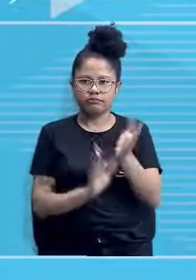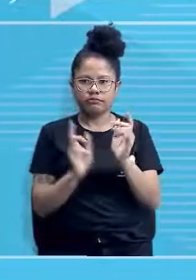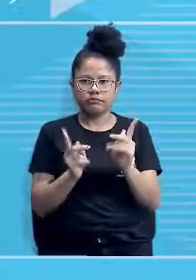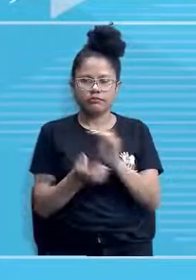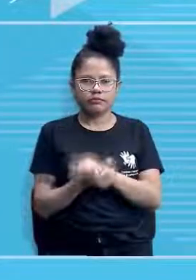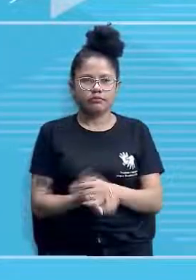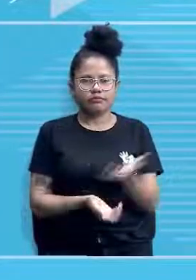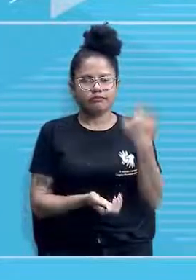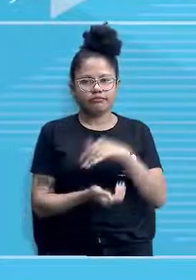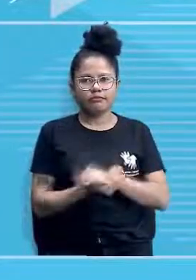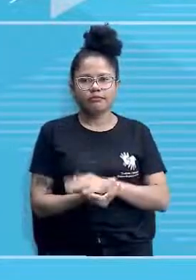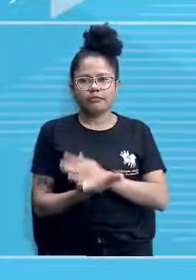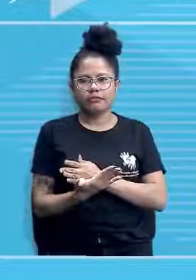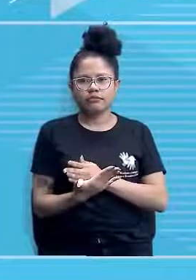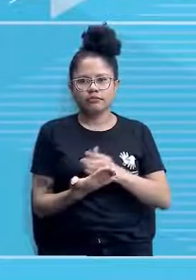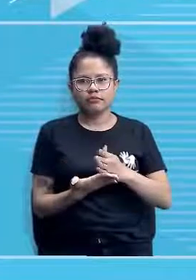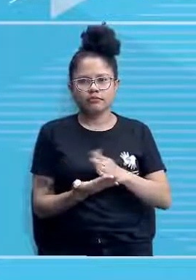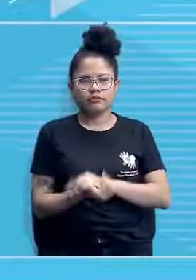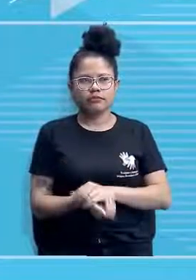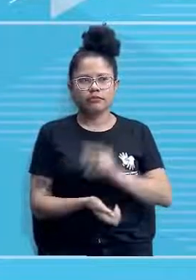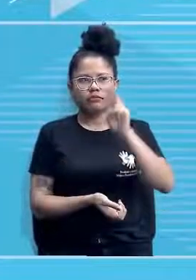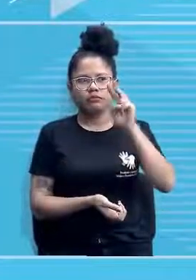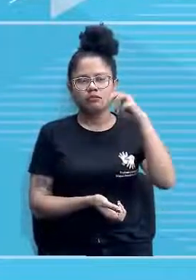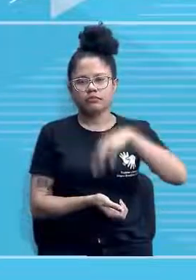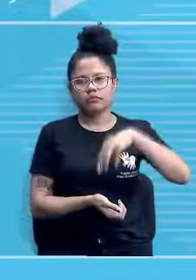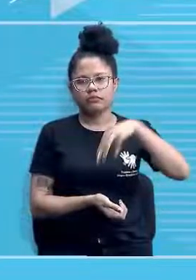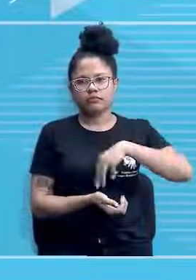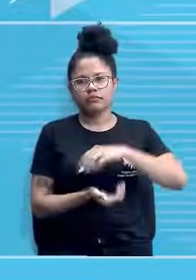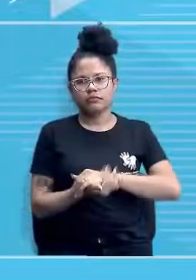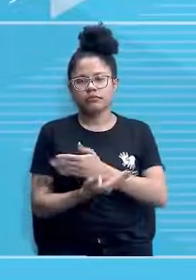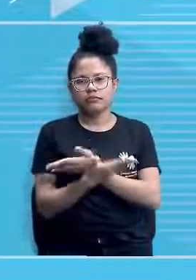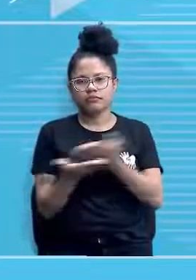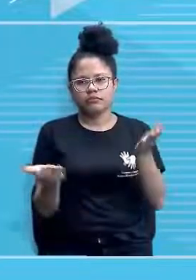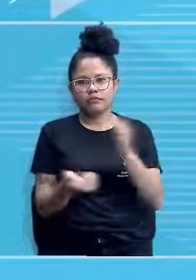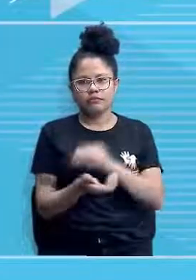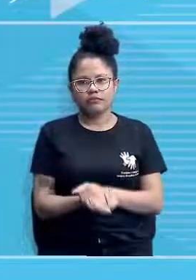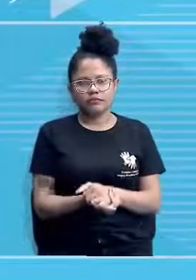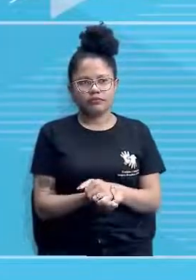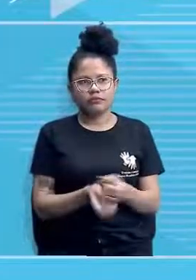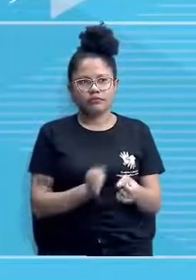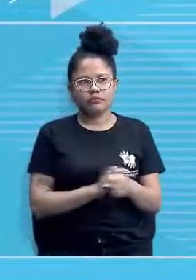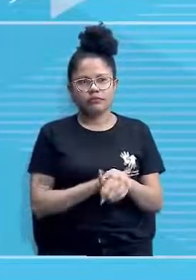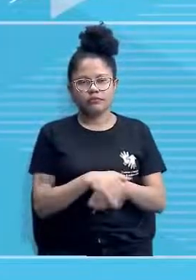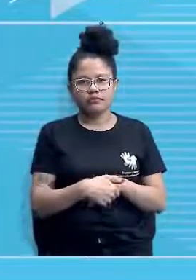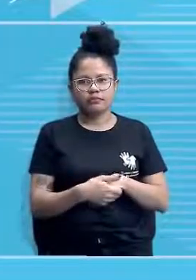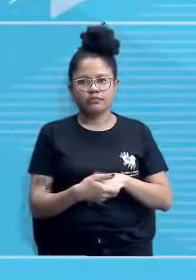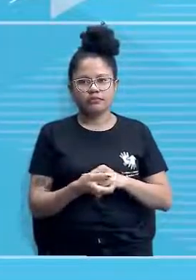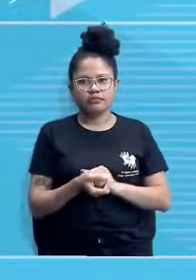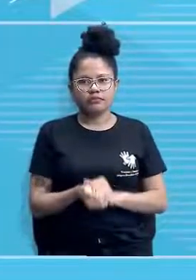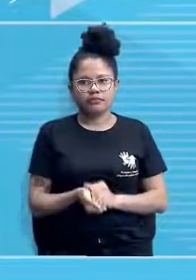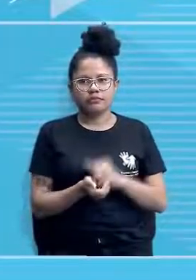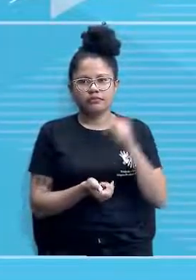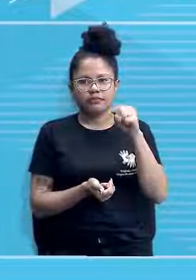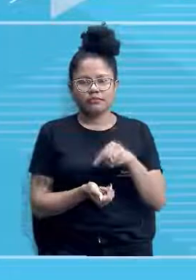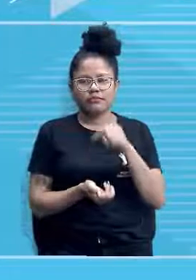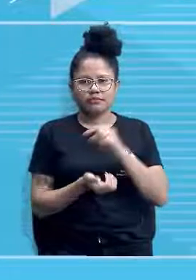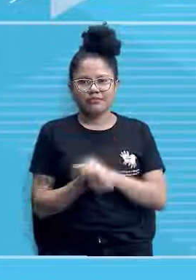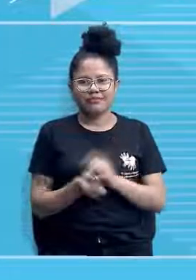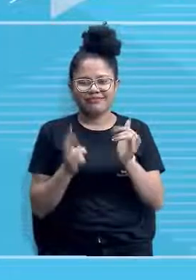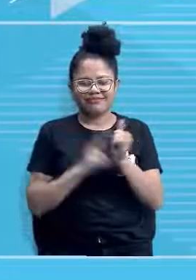então vamos colocar aí também né dois minutinhos para você fazer essa tabela que a exclusiva do canal educação